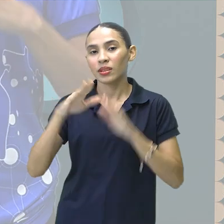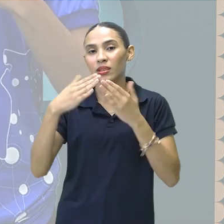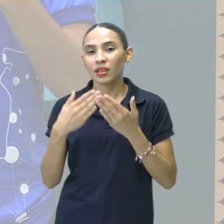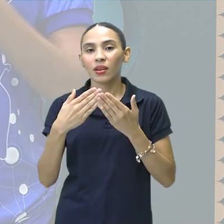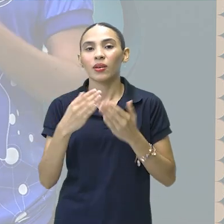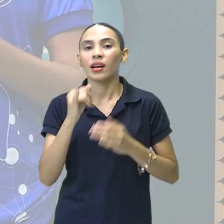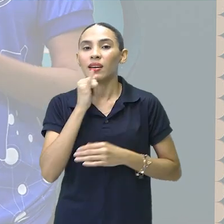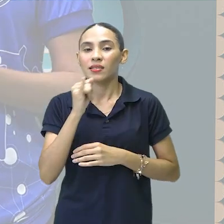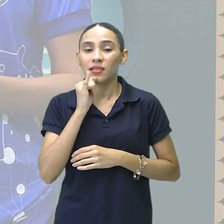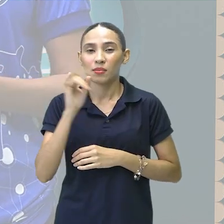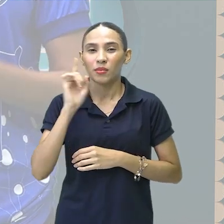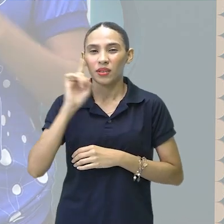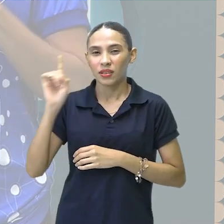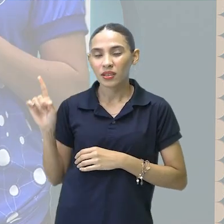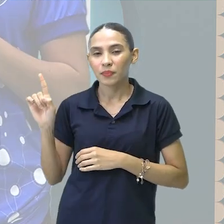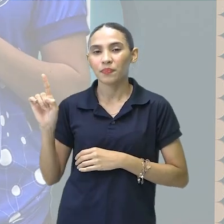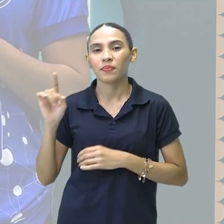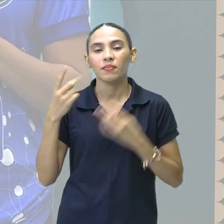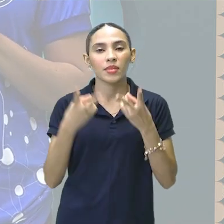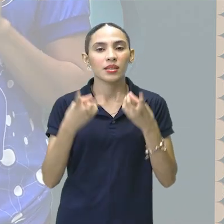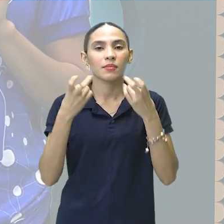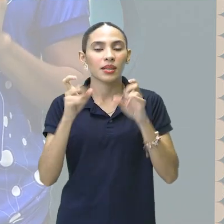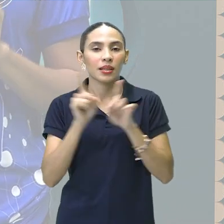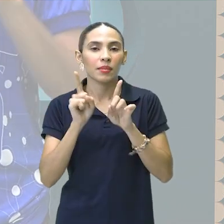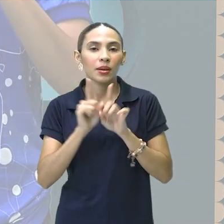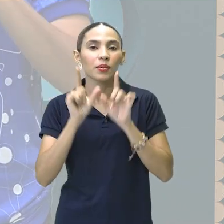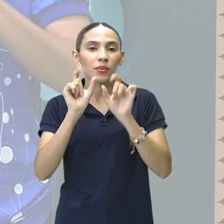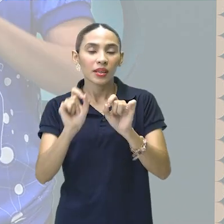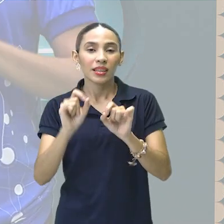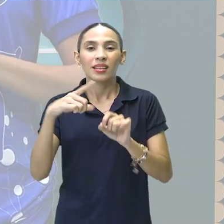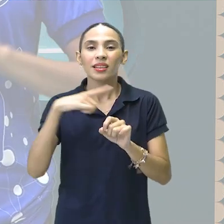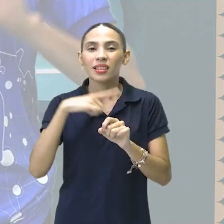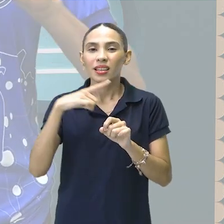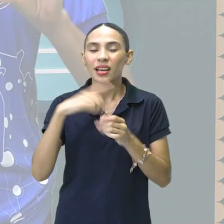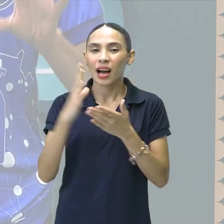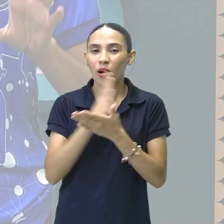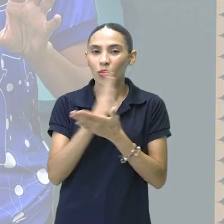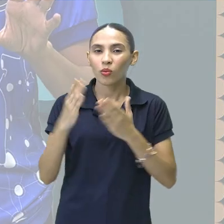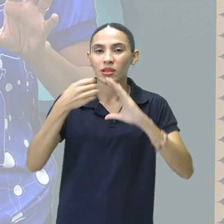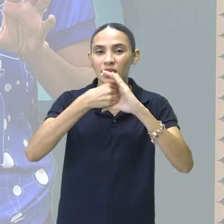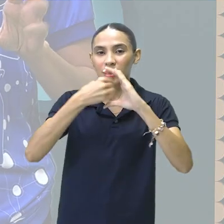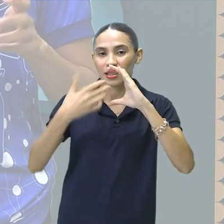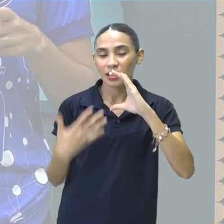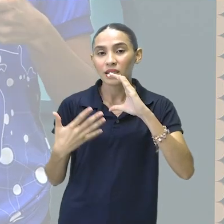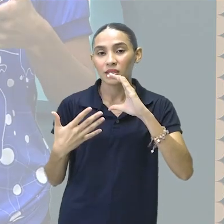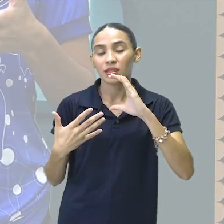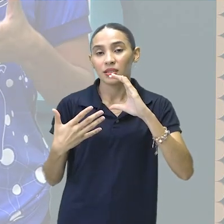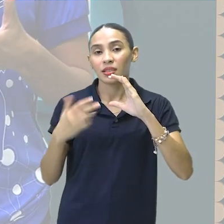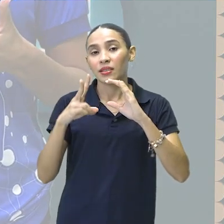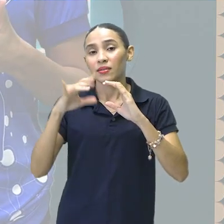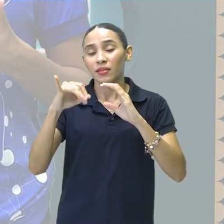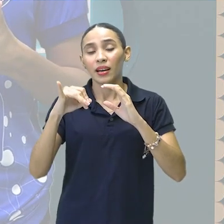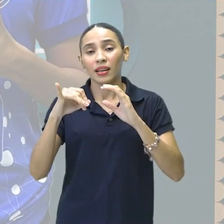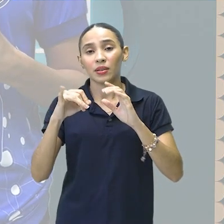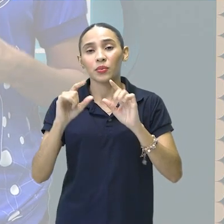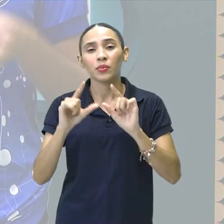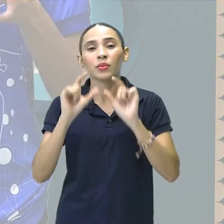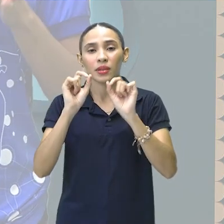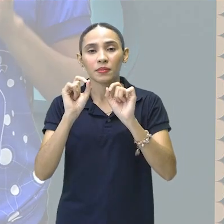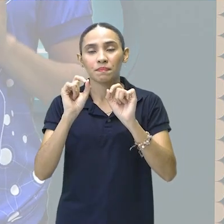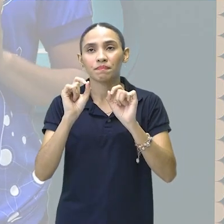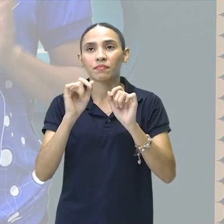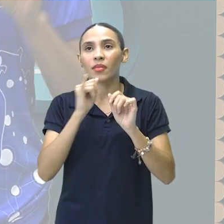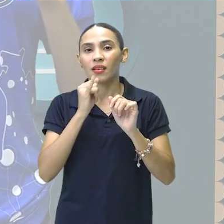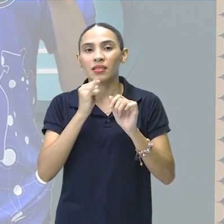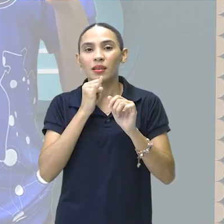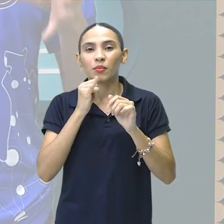falamos desse ponto, vamos perceber que temos algumas características e vamos colocar